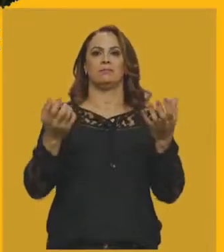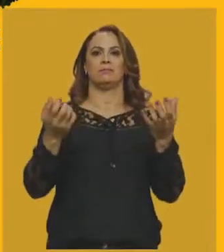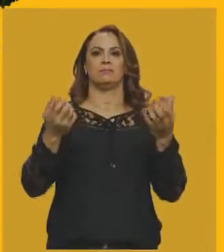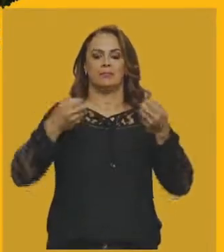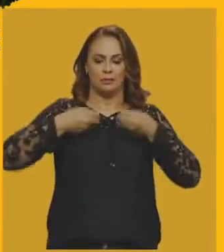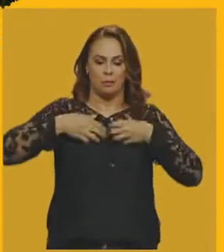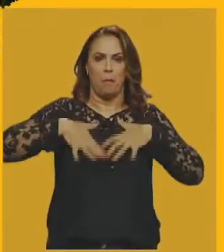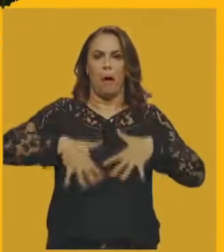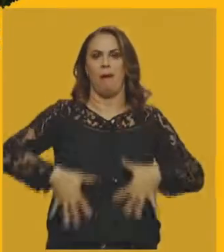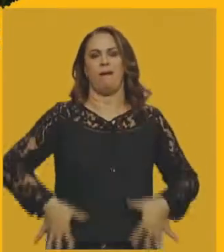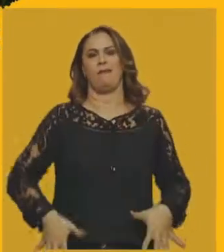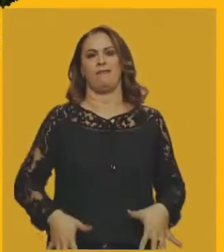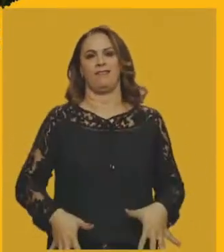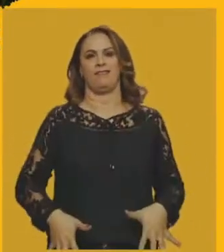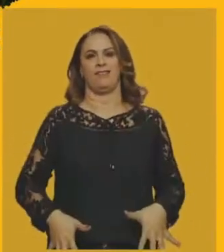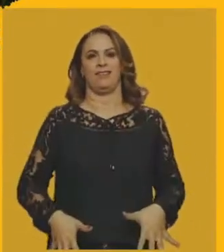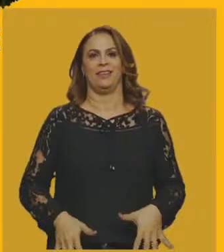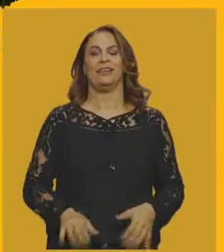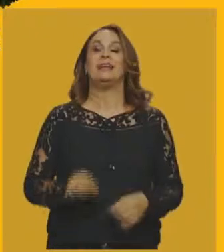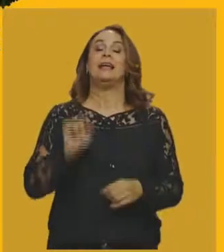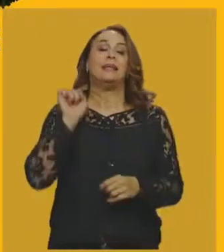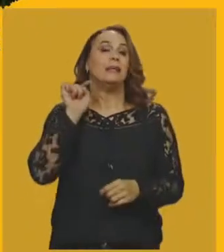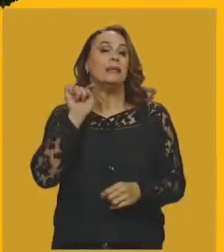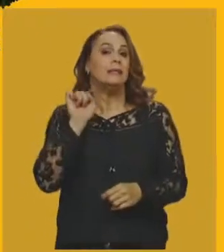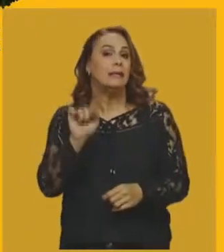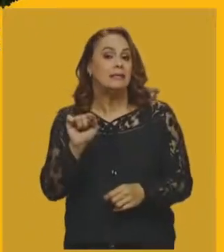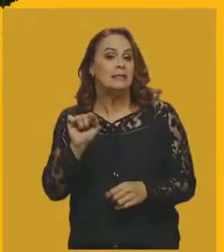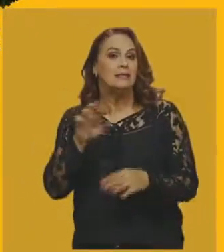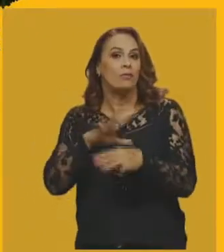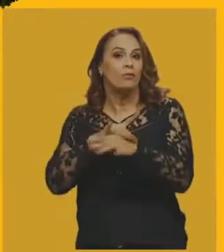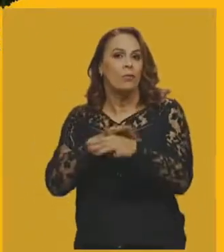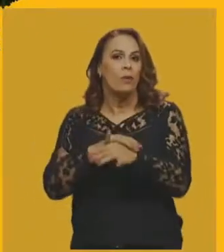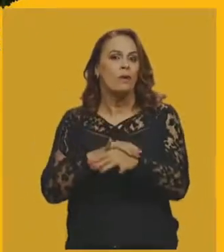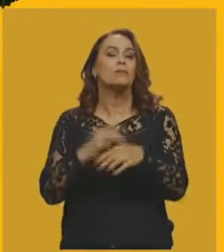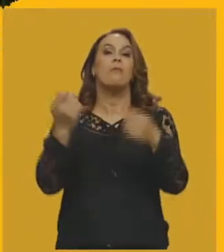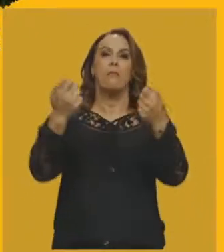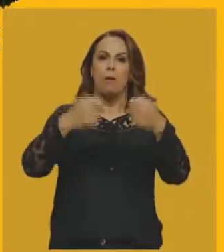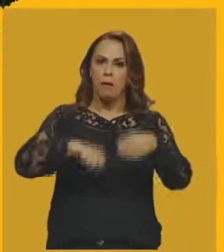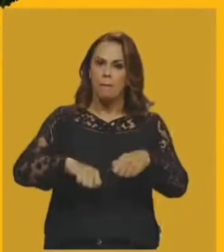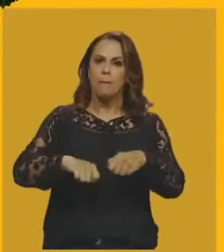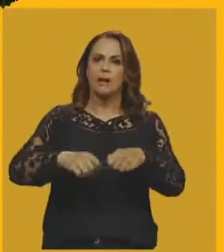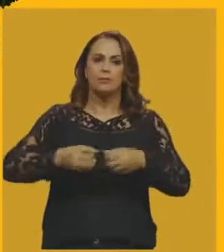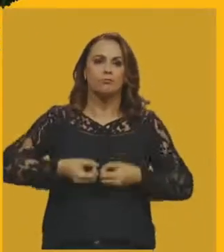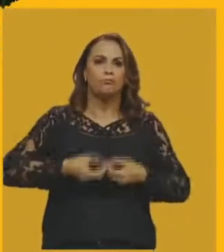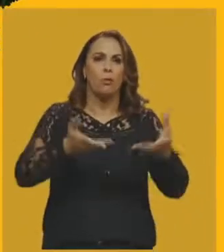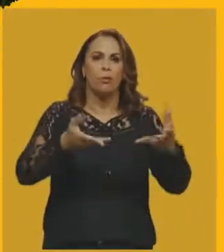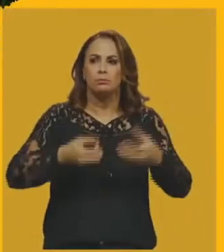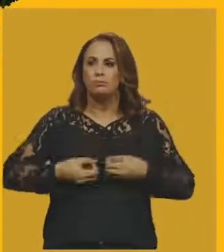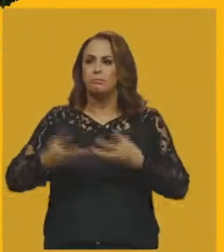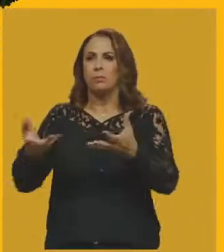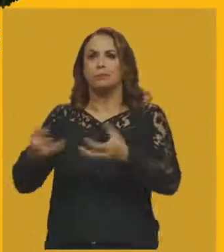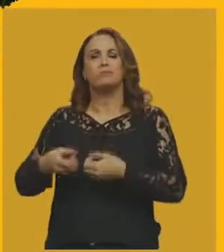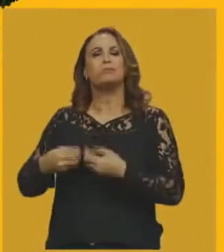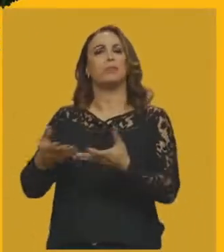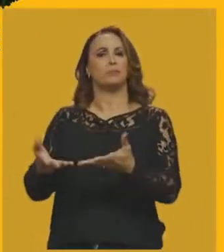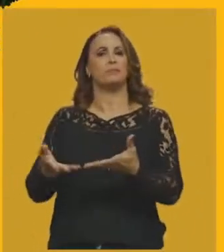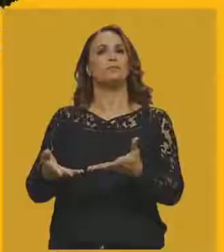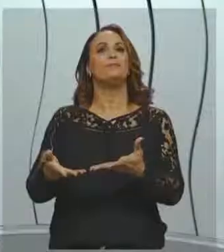elas têm grande capacidade aí de contaminação. Estamos vivendo aí em momentos de